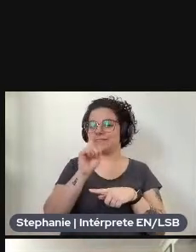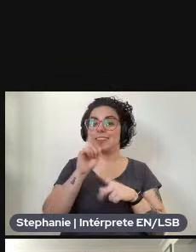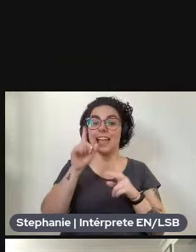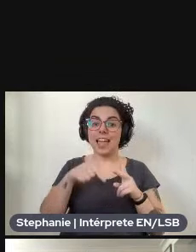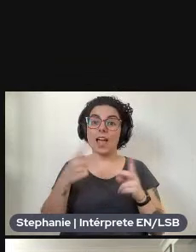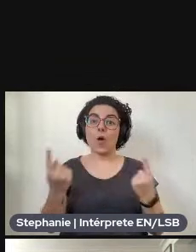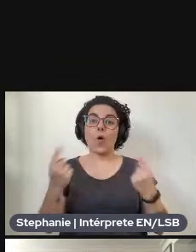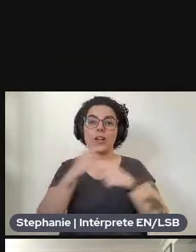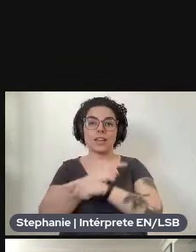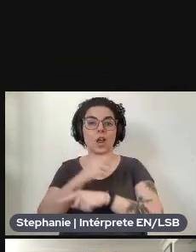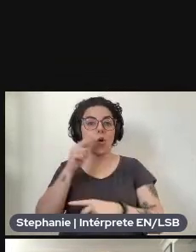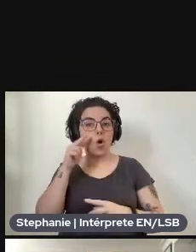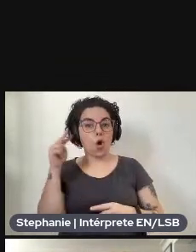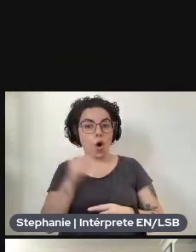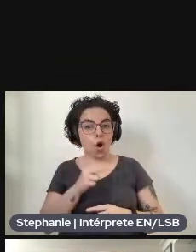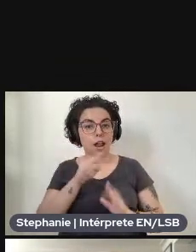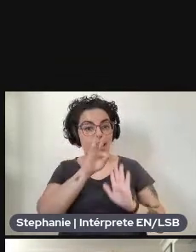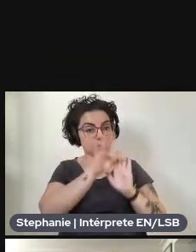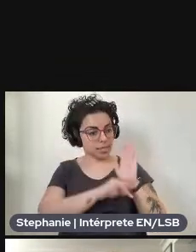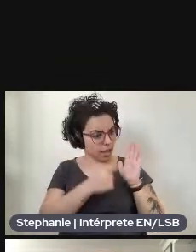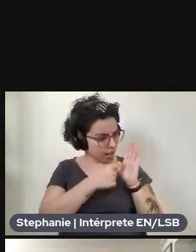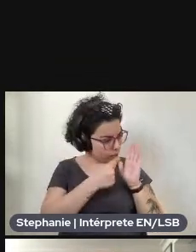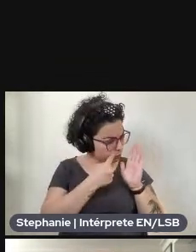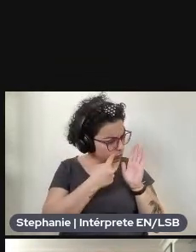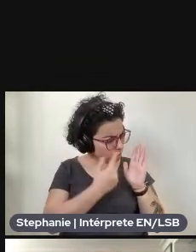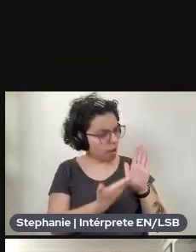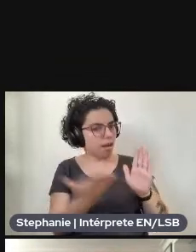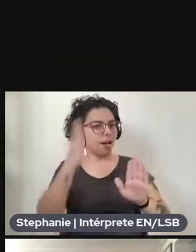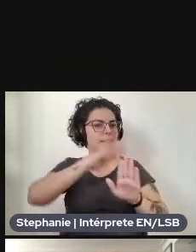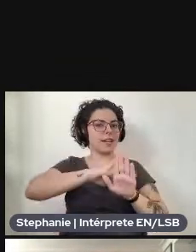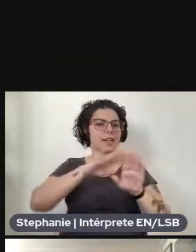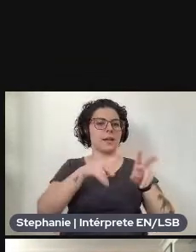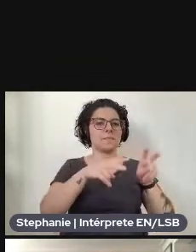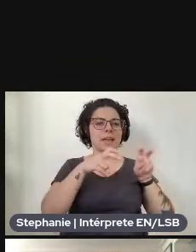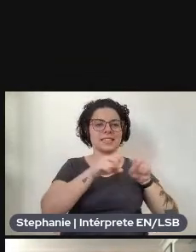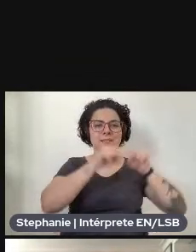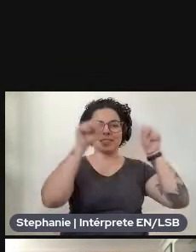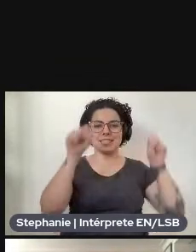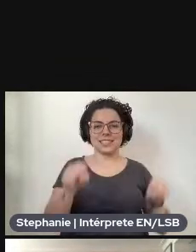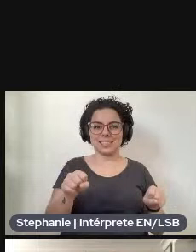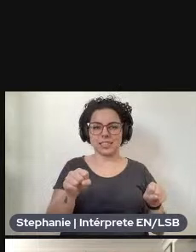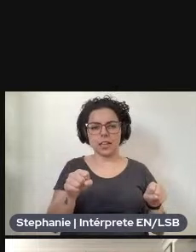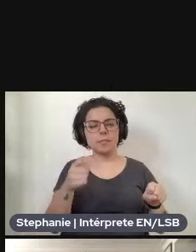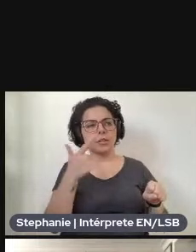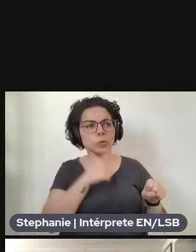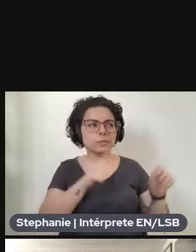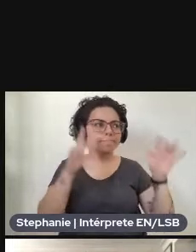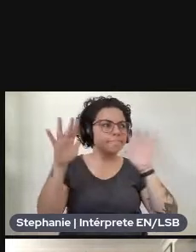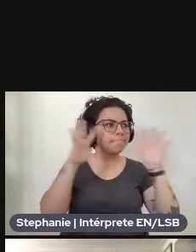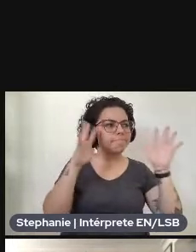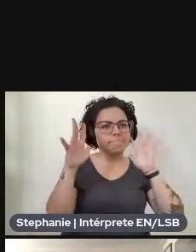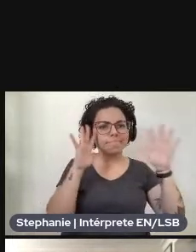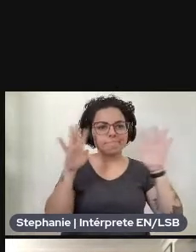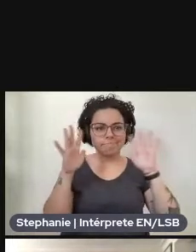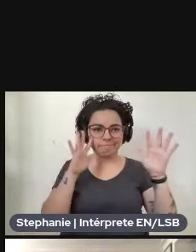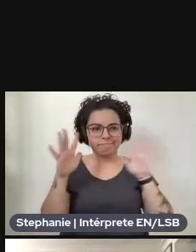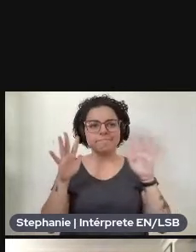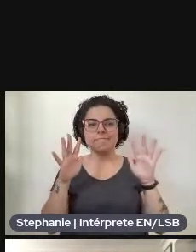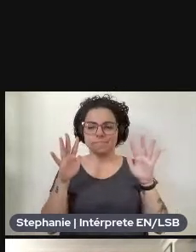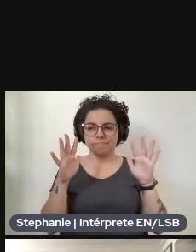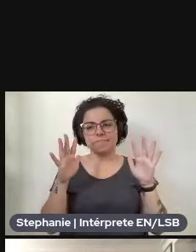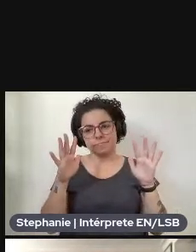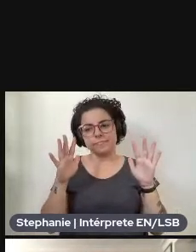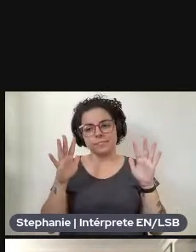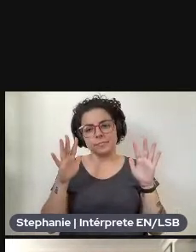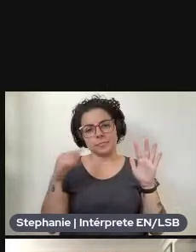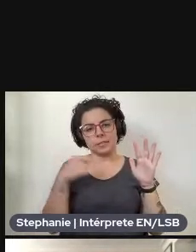perceber o funcionamento do sistema. Ou problematizar, como eu lhe chamei, o funcionamento do sistema, ou teorizar